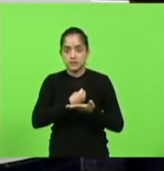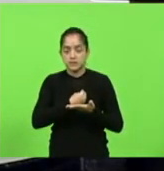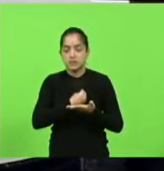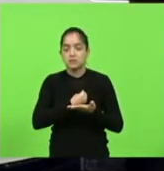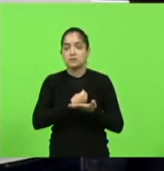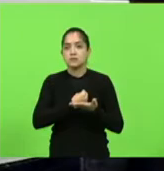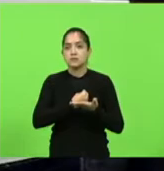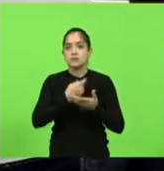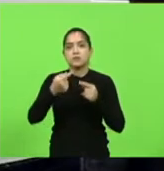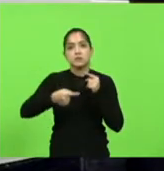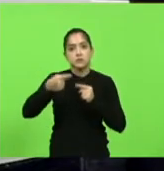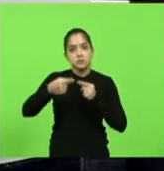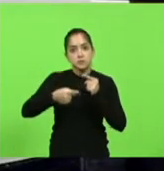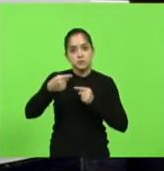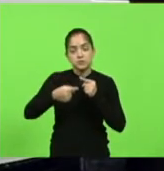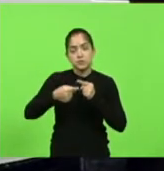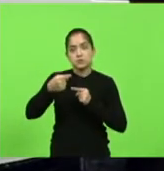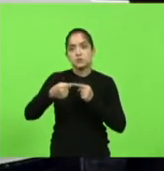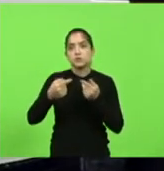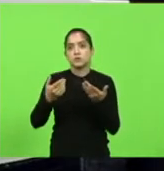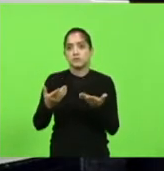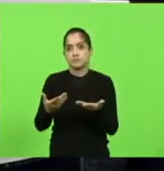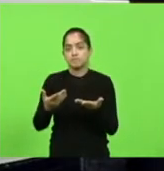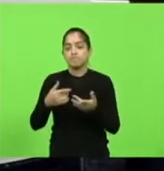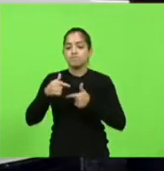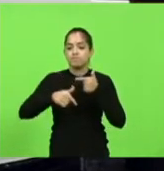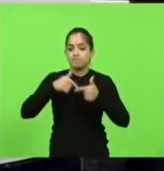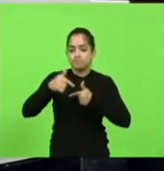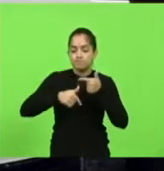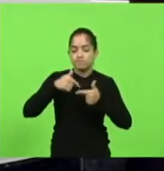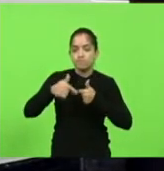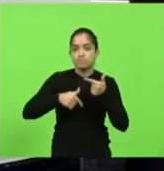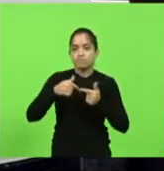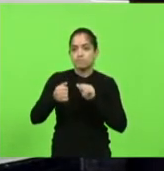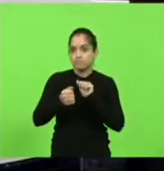gente possa fazer esse trabalho conjunto